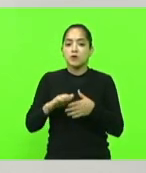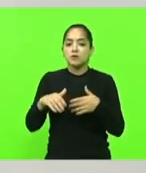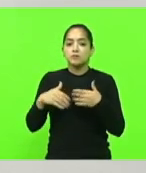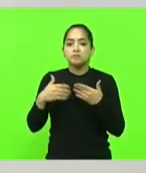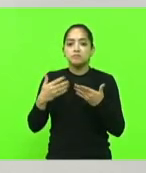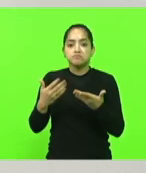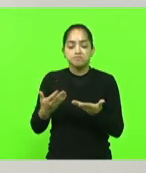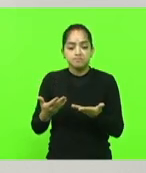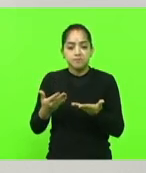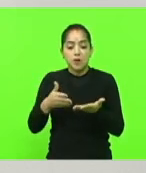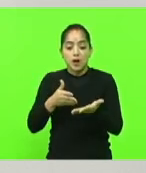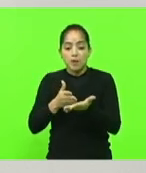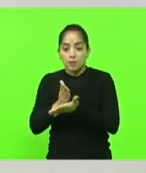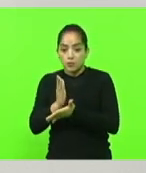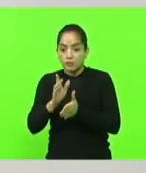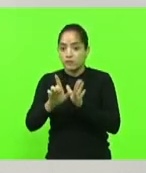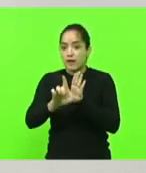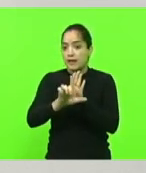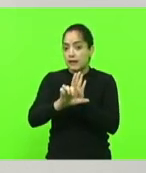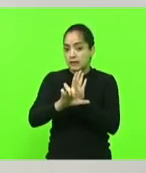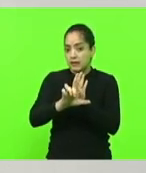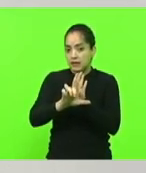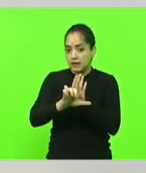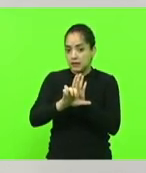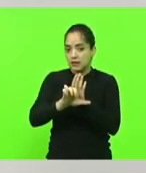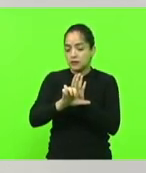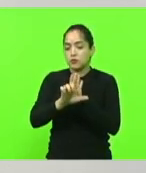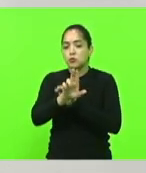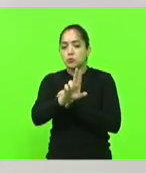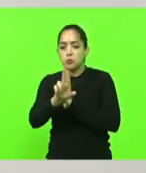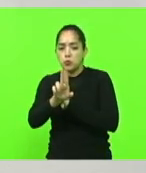casa aprovar a lei, denominando